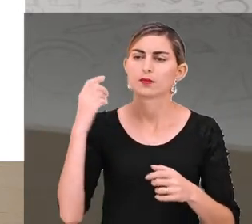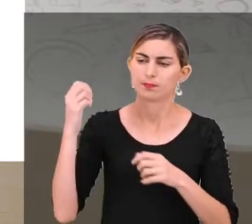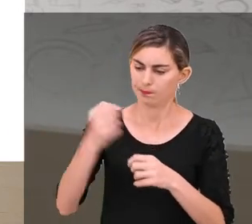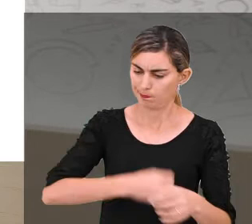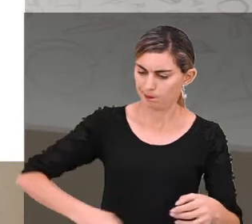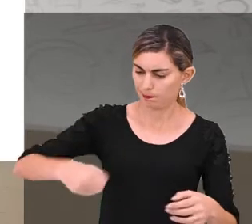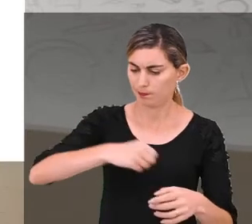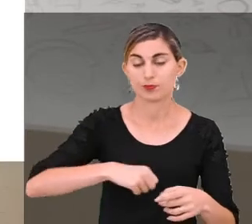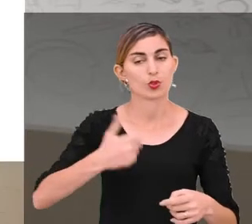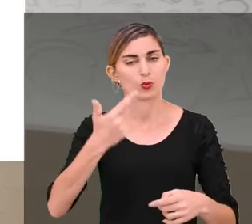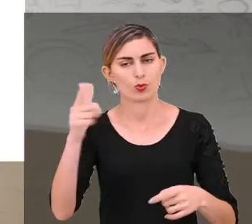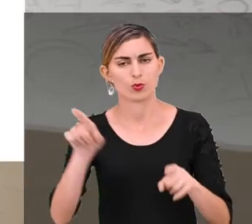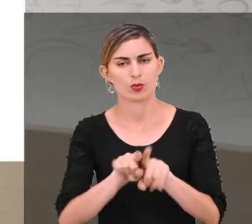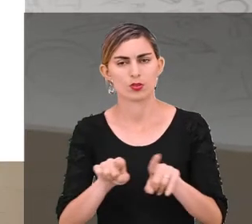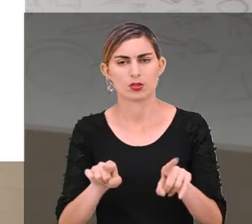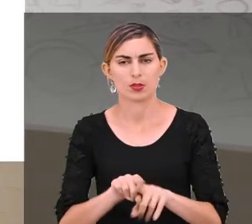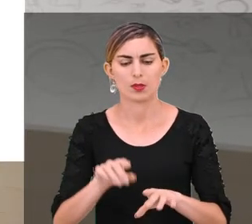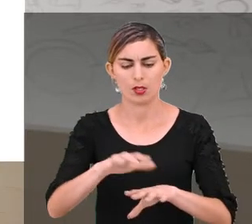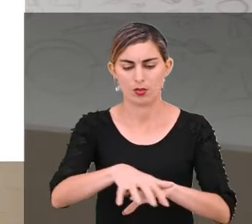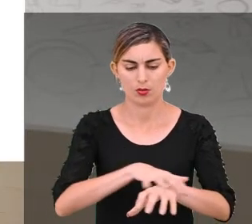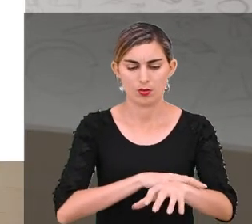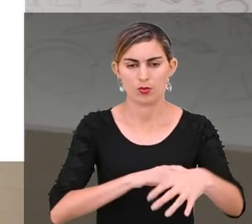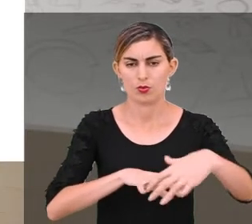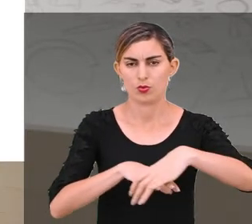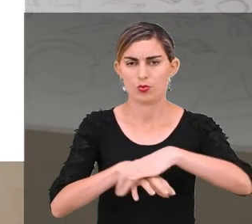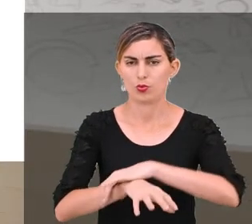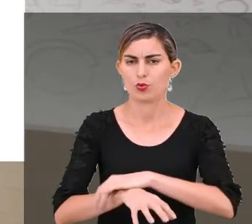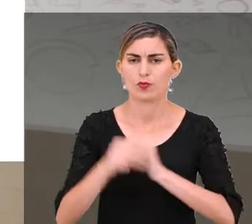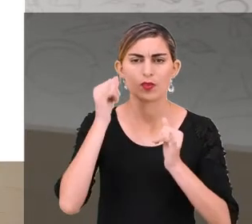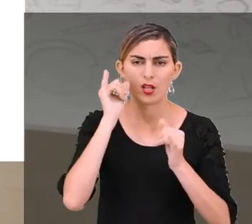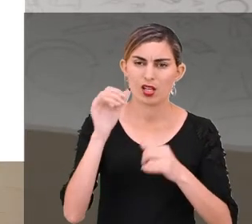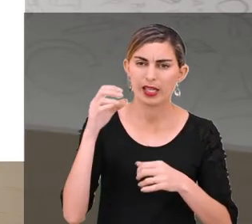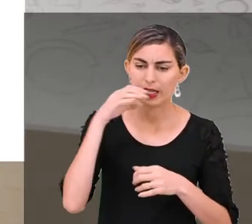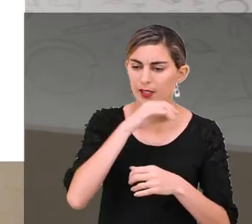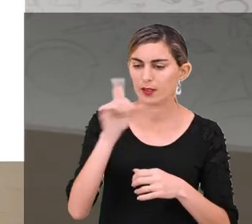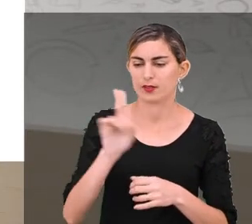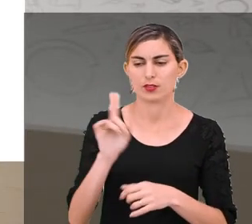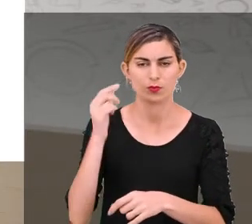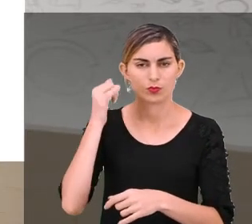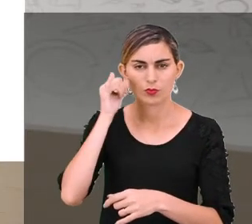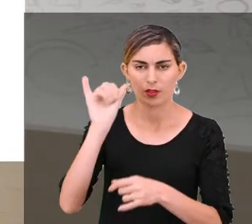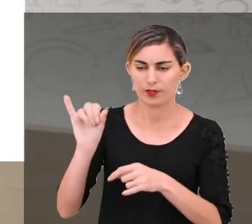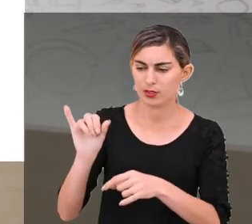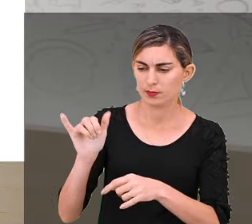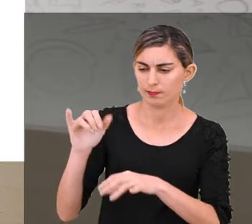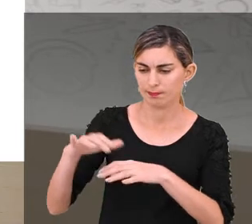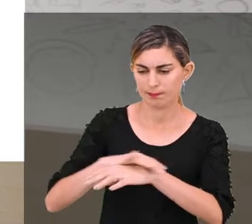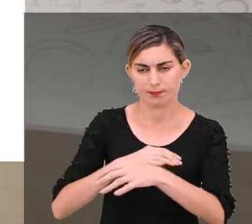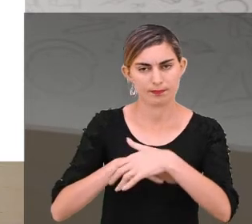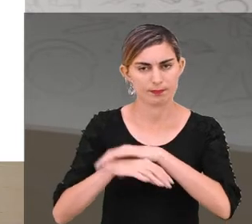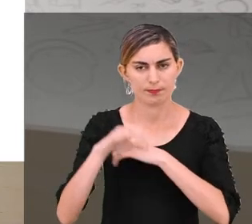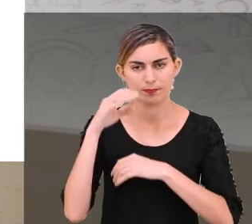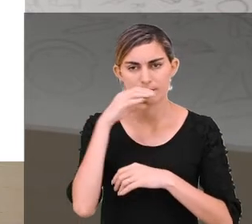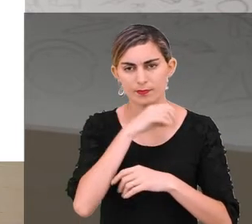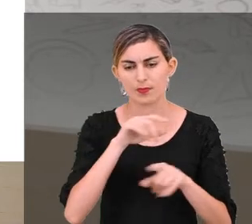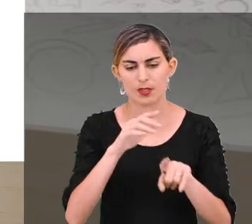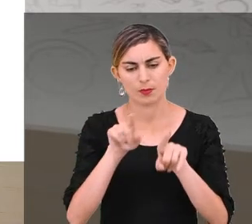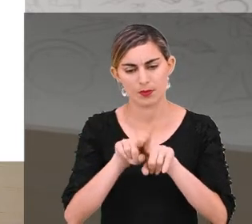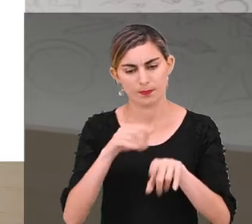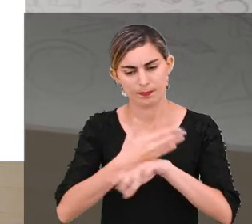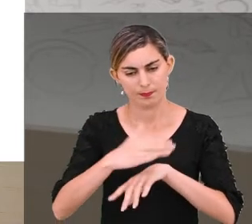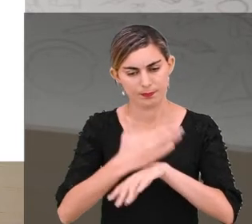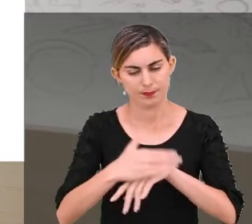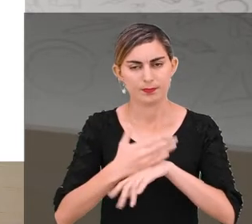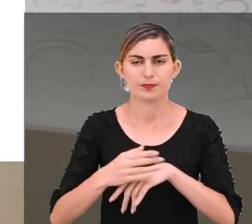cozinha. E outra seria disponibilizar luvas contra calor. E também treiná-los e instruí-los para que